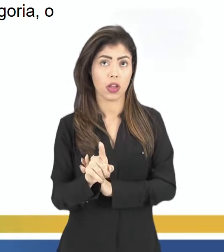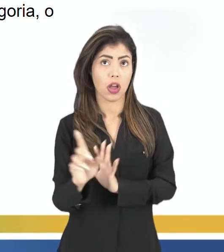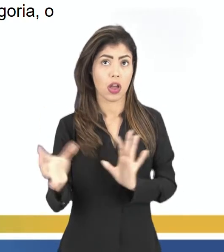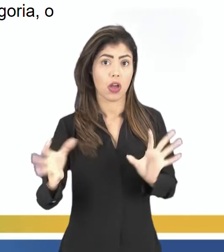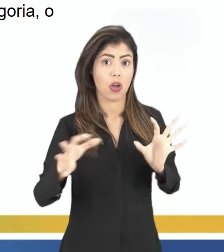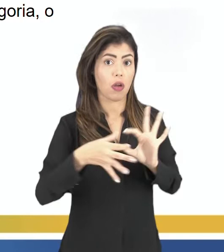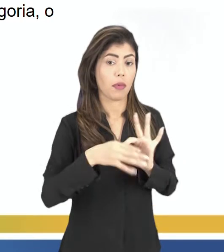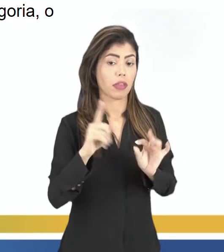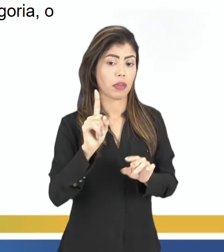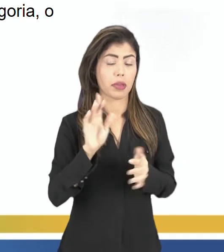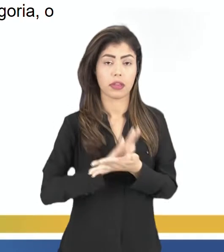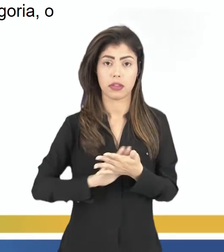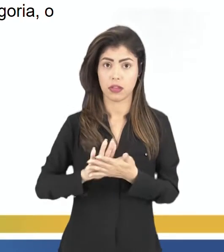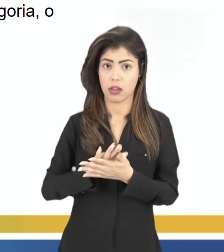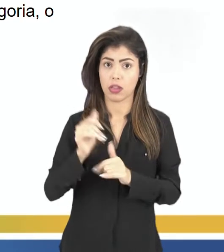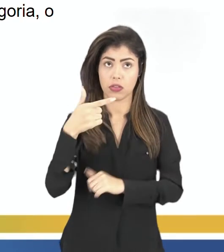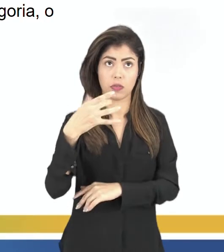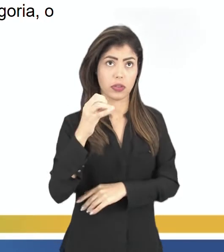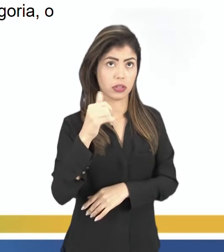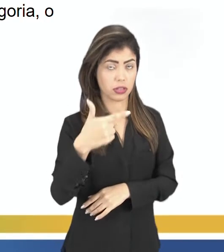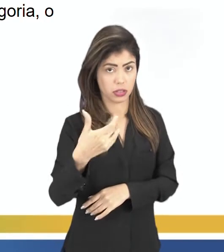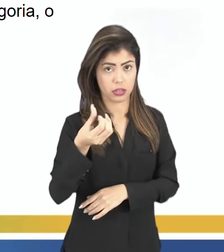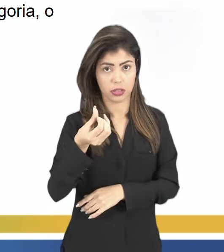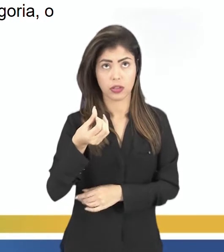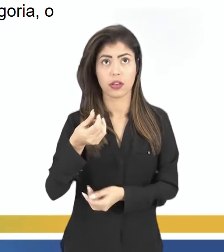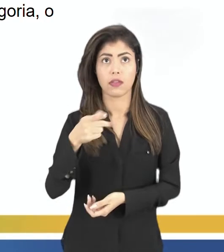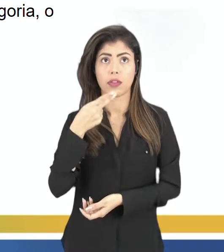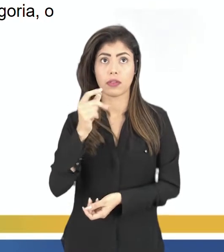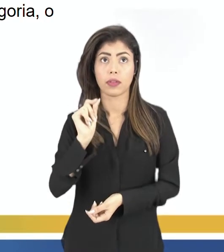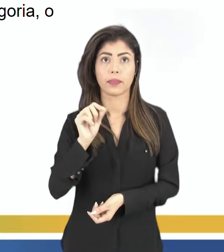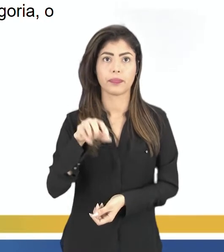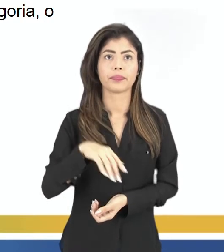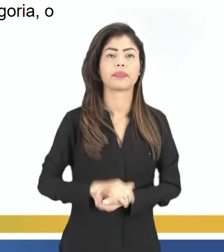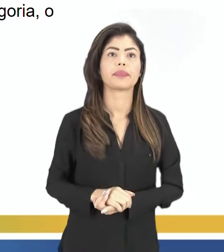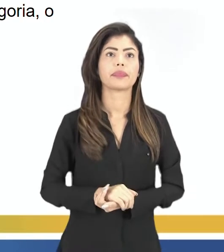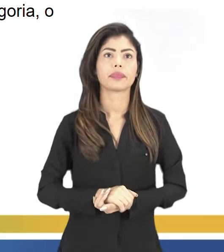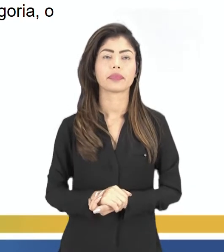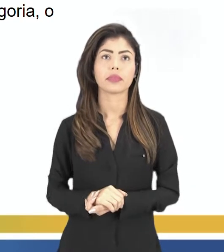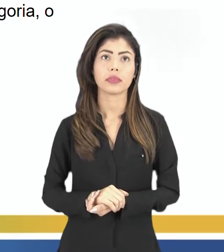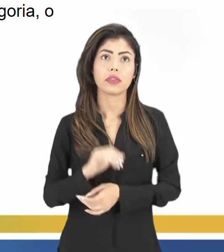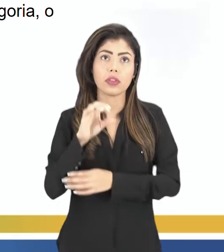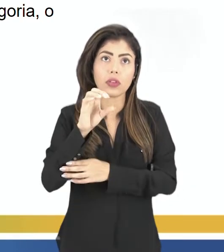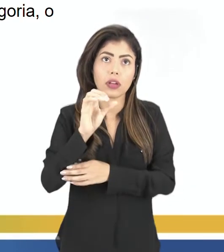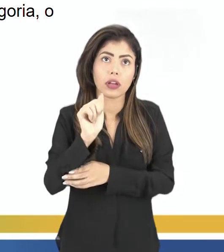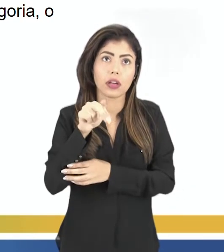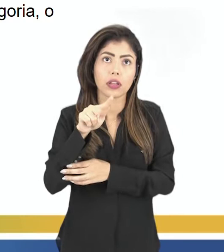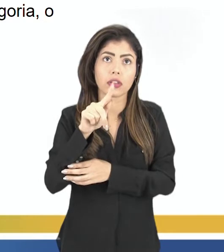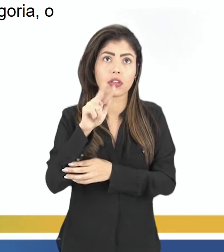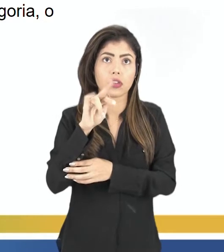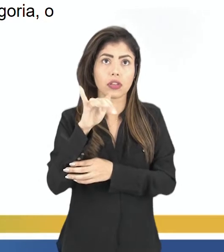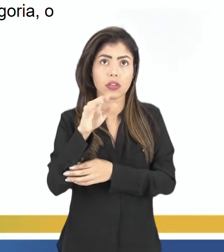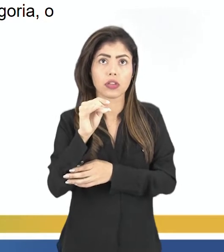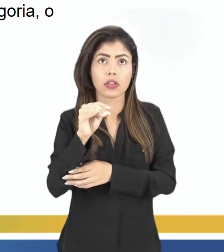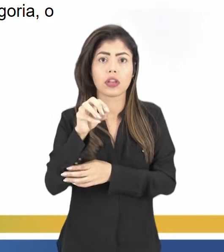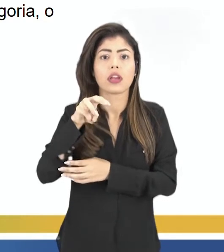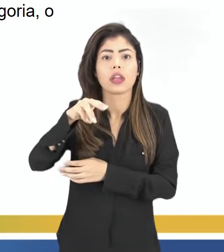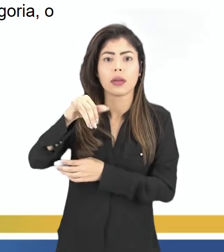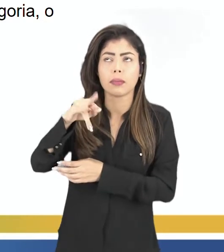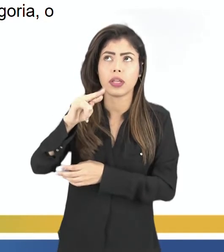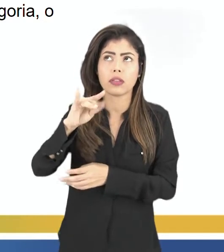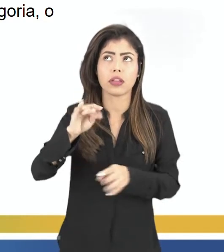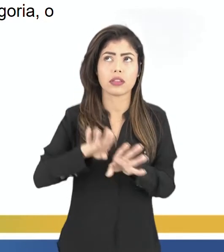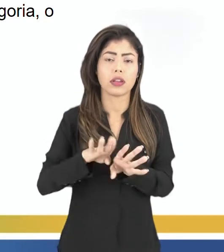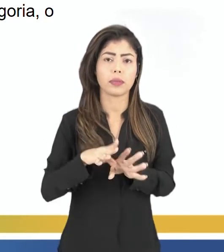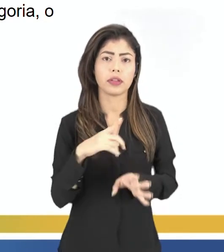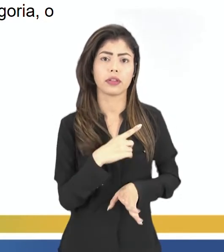complexa do Enem de 2016. Ó, aí conta o mito. Os andrógenos, é a história do mito, qual é a origem